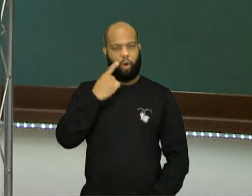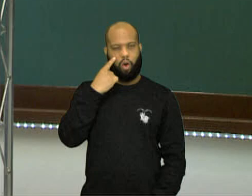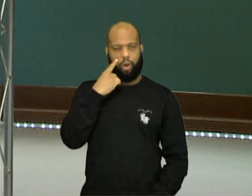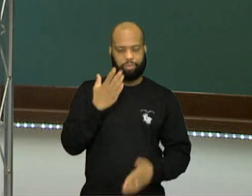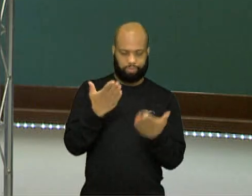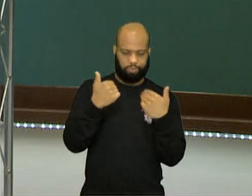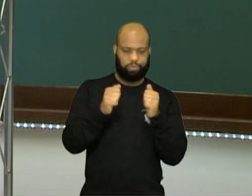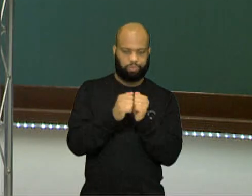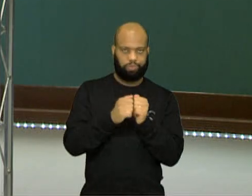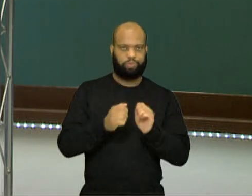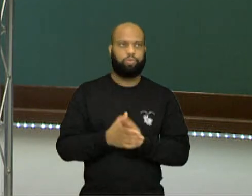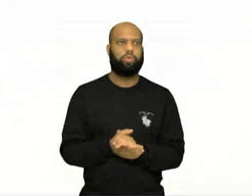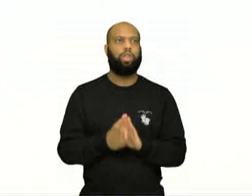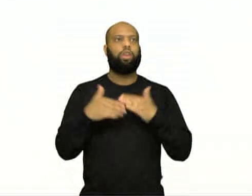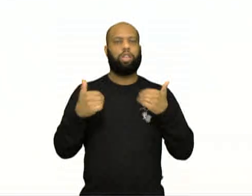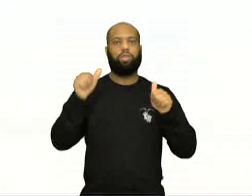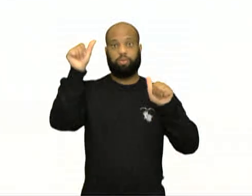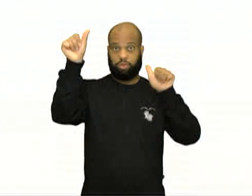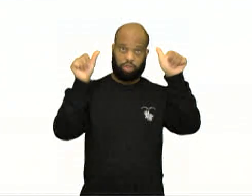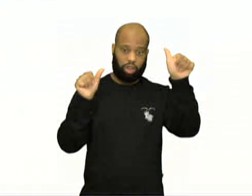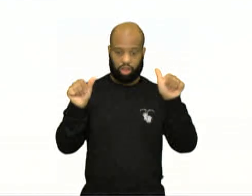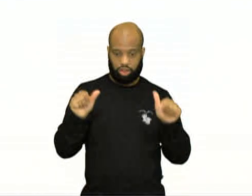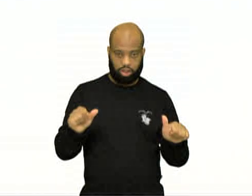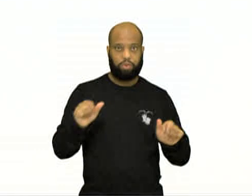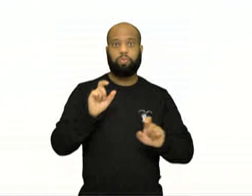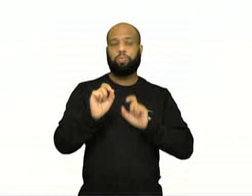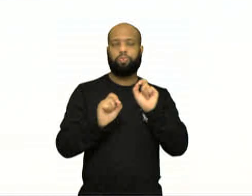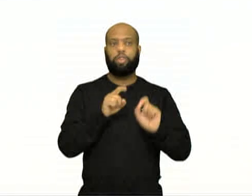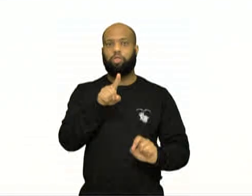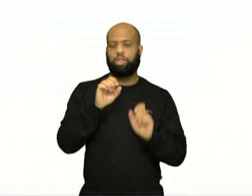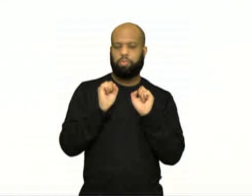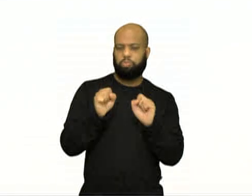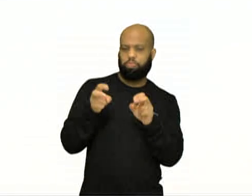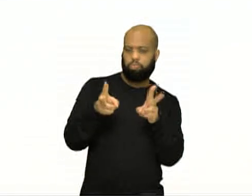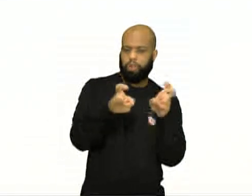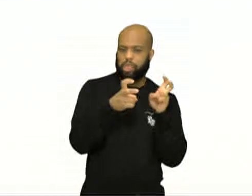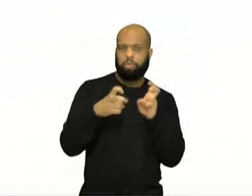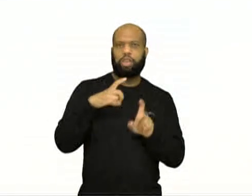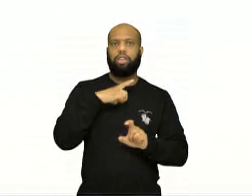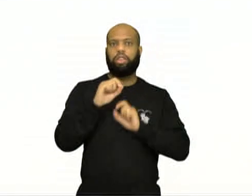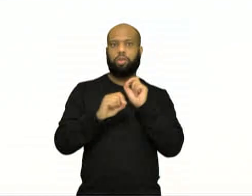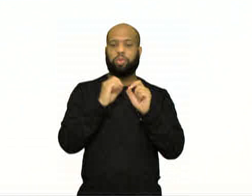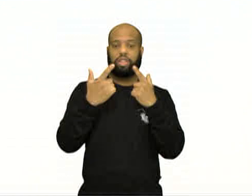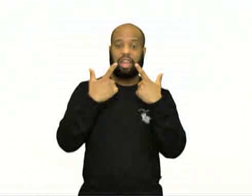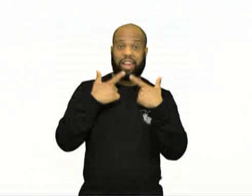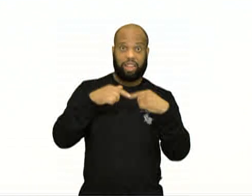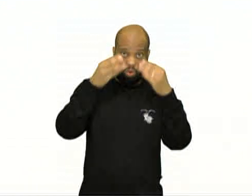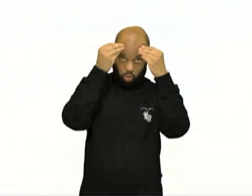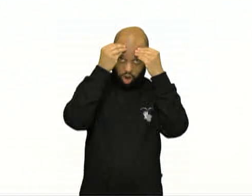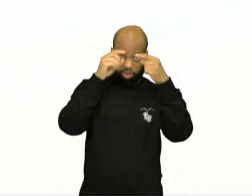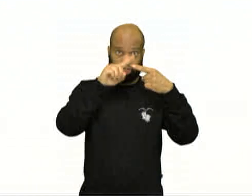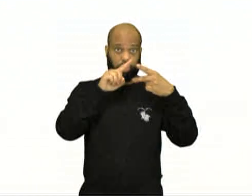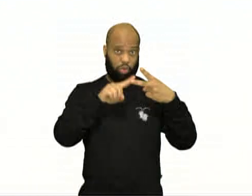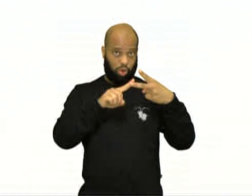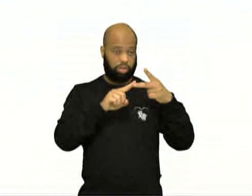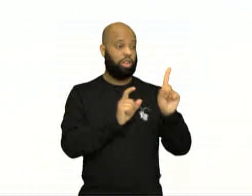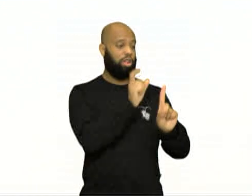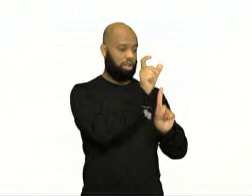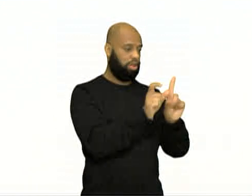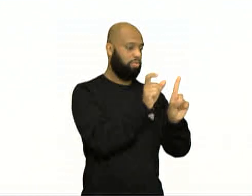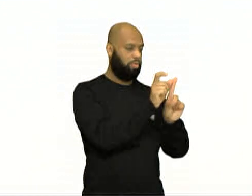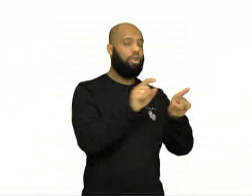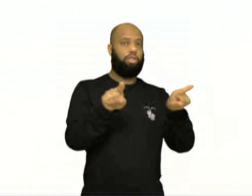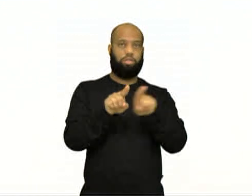comigo então aqui. O cartaz, antes de mais nada, você pode perceber que ele tem uma linguagem verbal e não verbal.